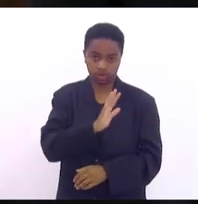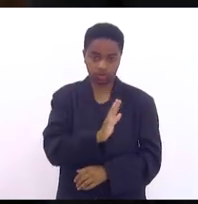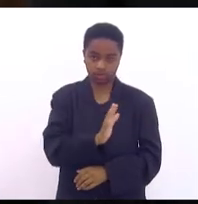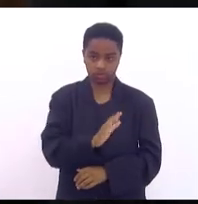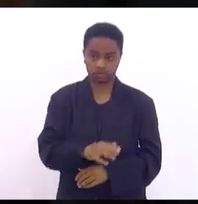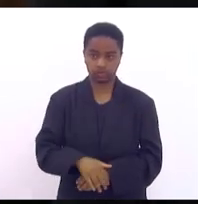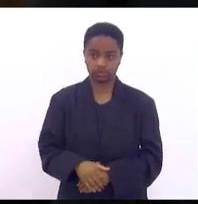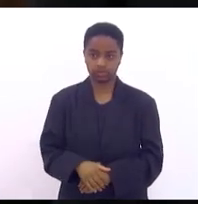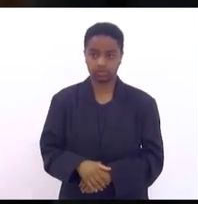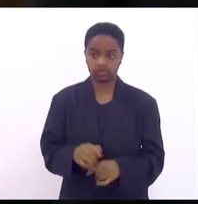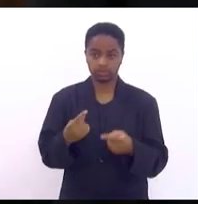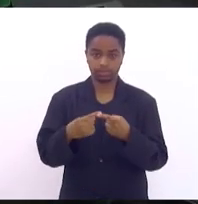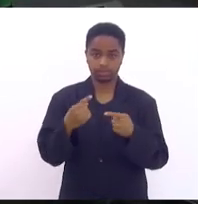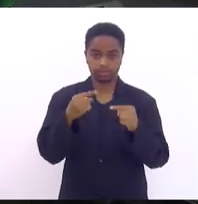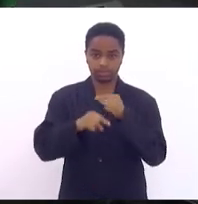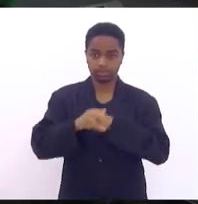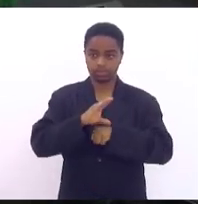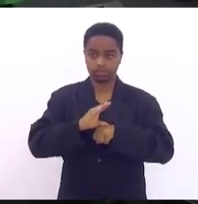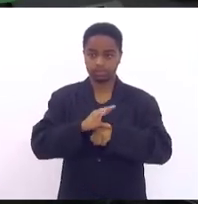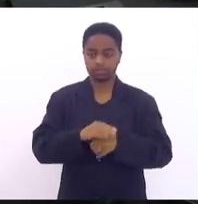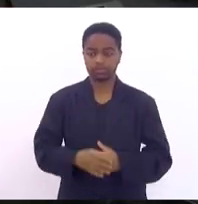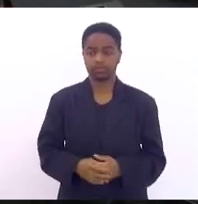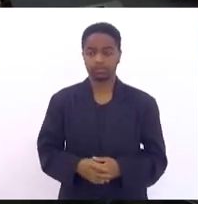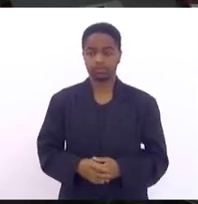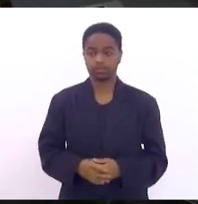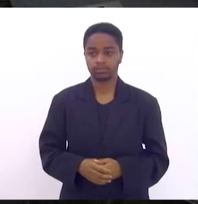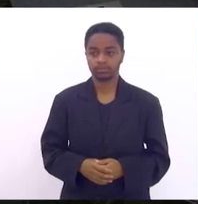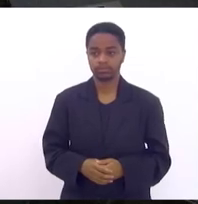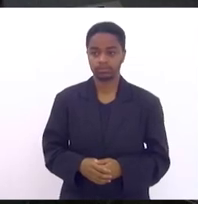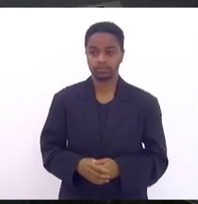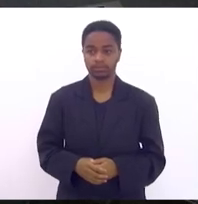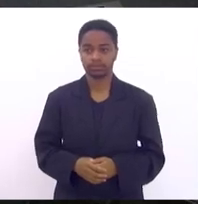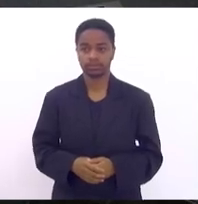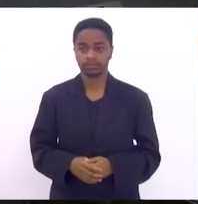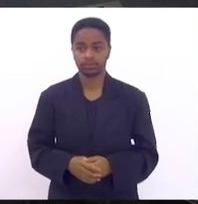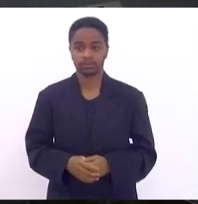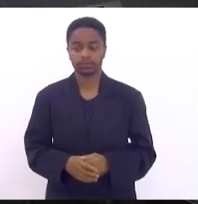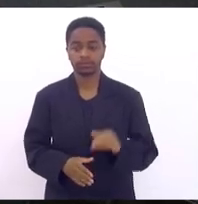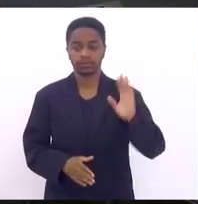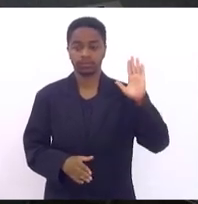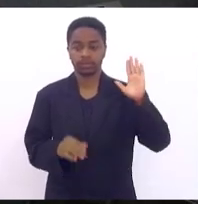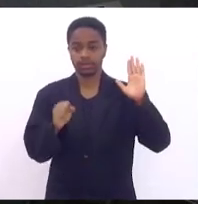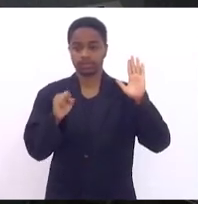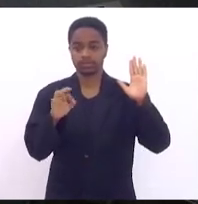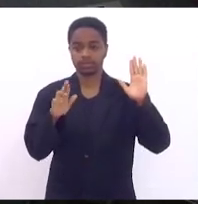de inconstitucionalidade. Presidente. Doutor Serginho.